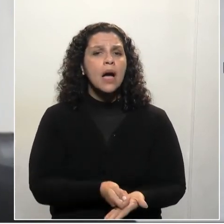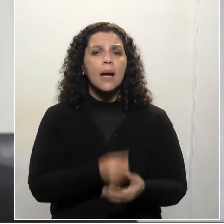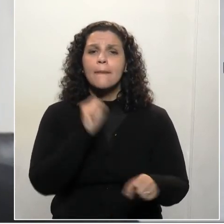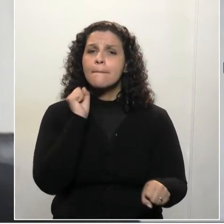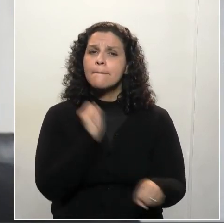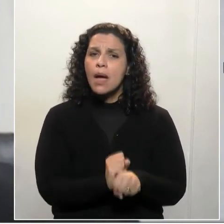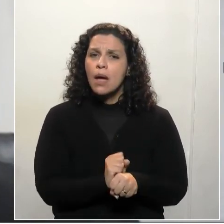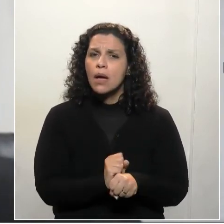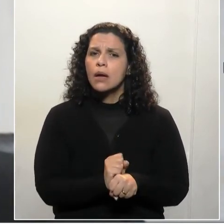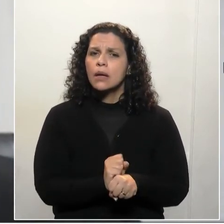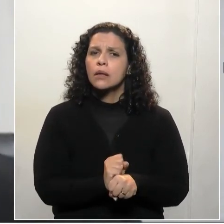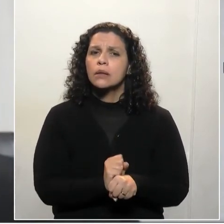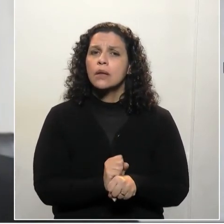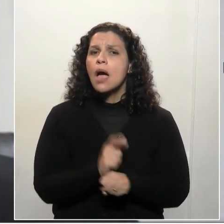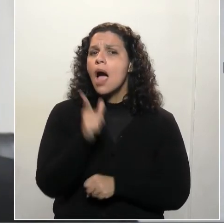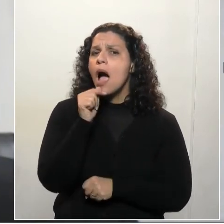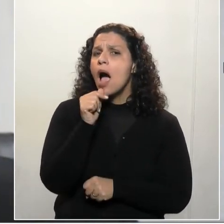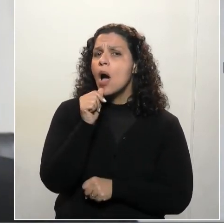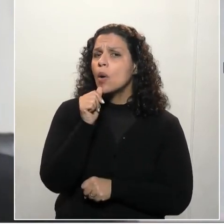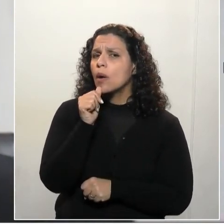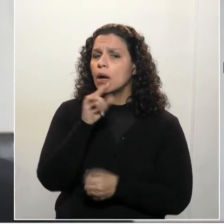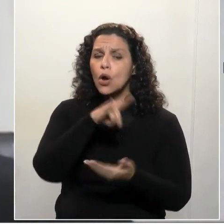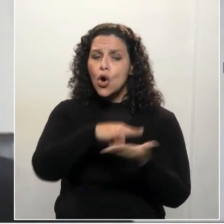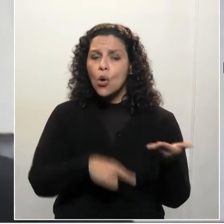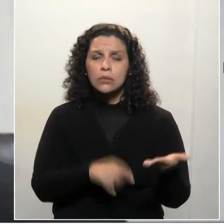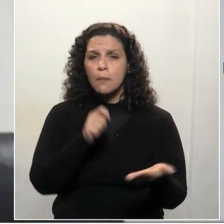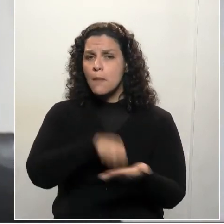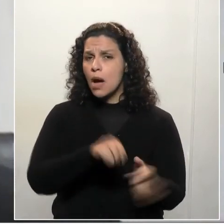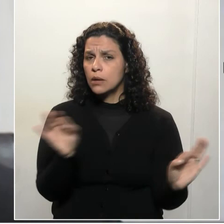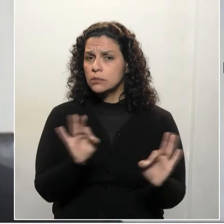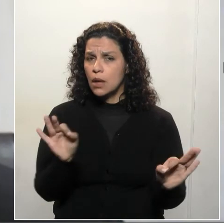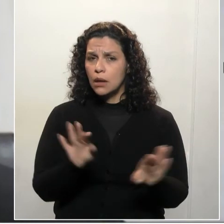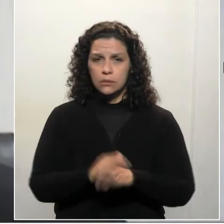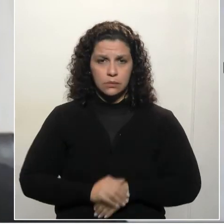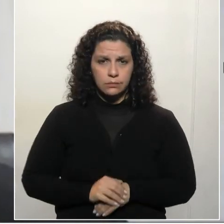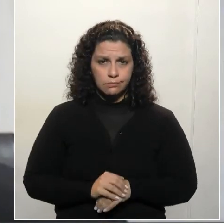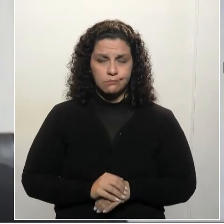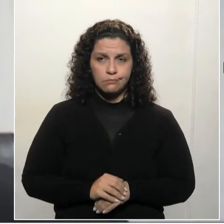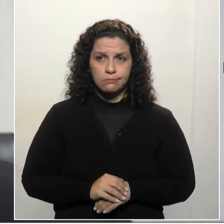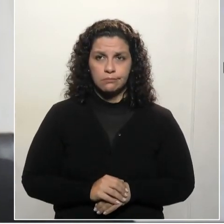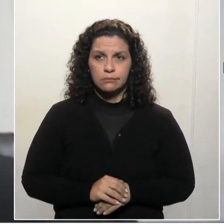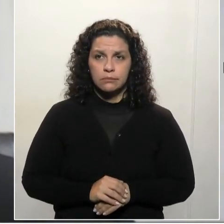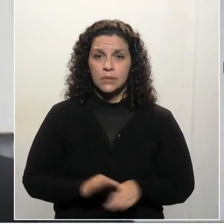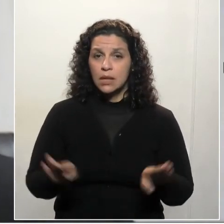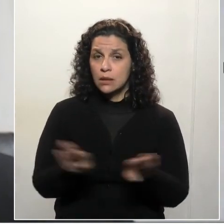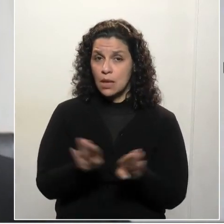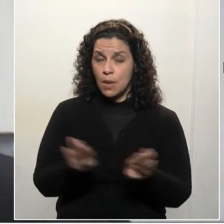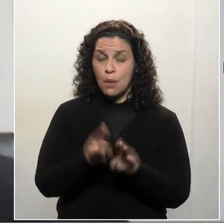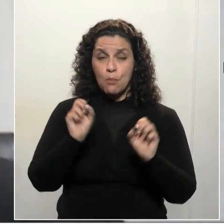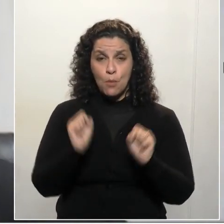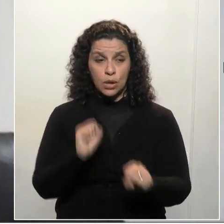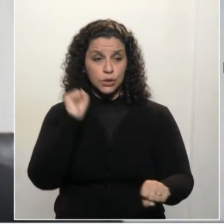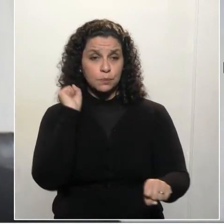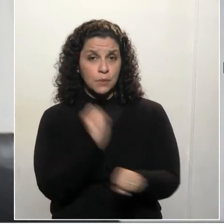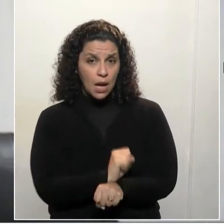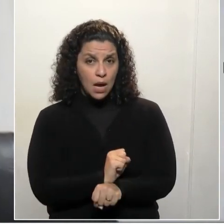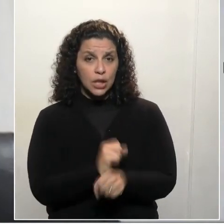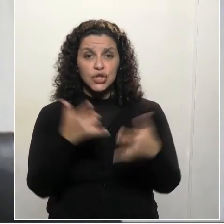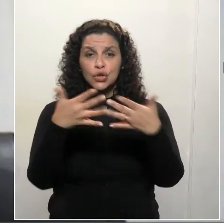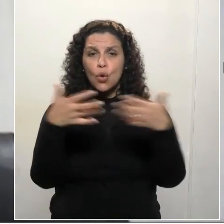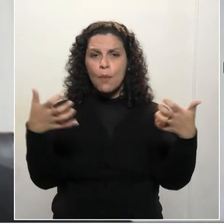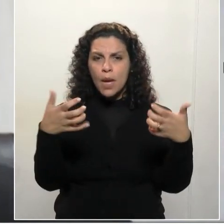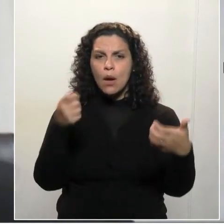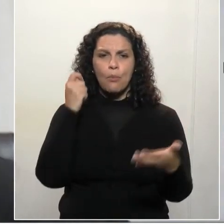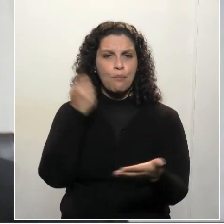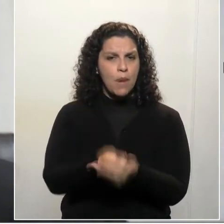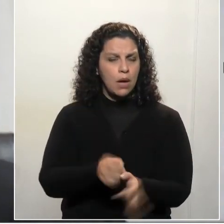alguns meses da água, da taxa de água do esgoto. Pode suspender a tarifa de energia